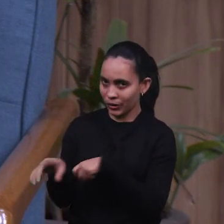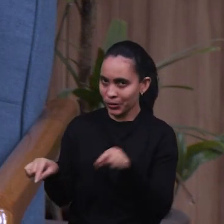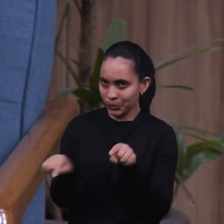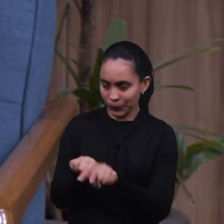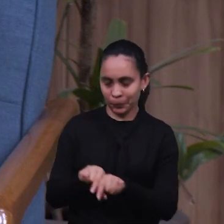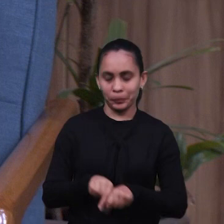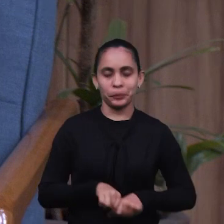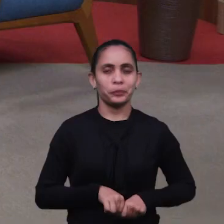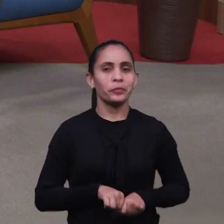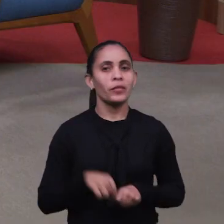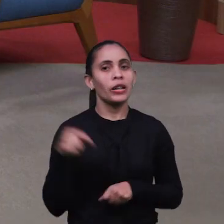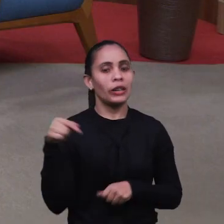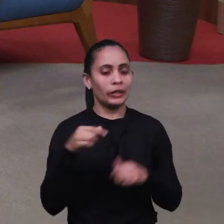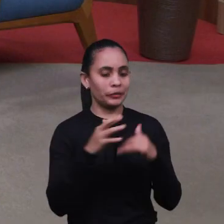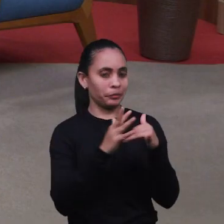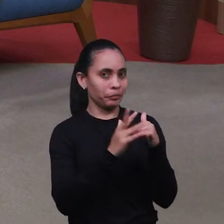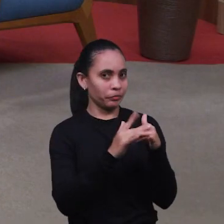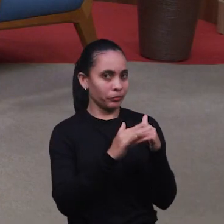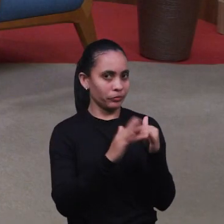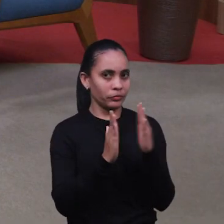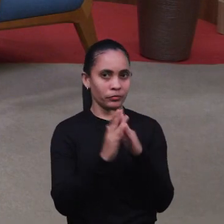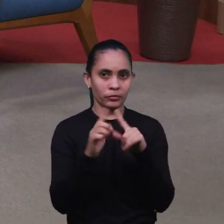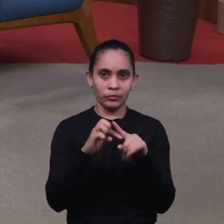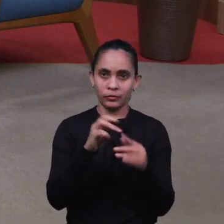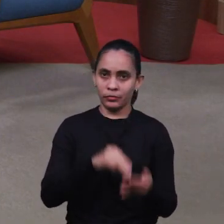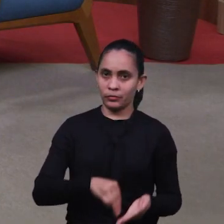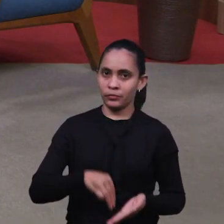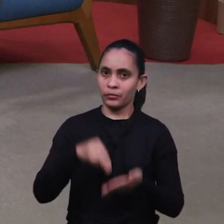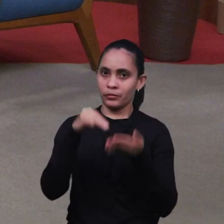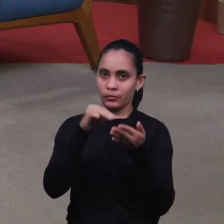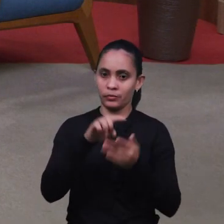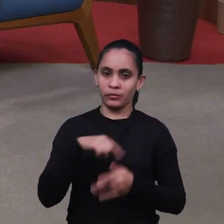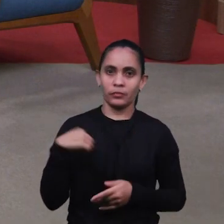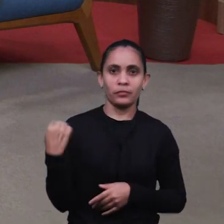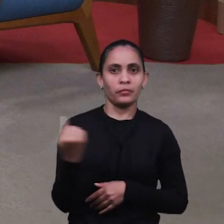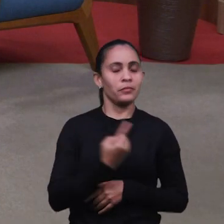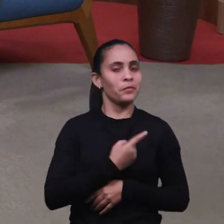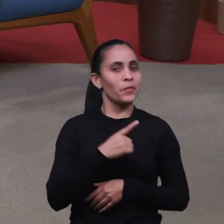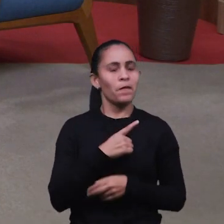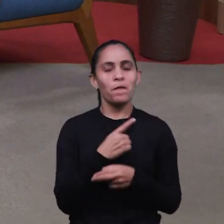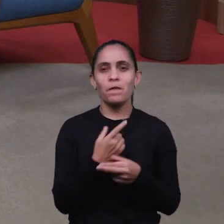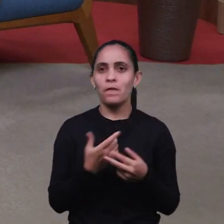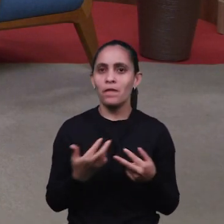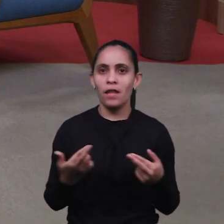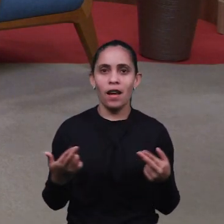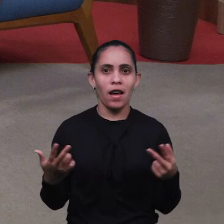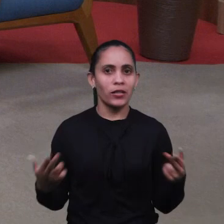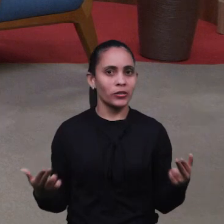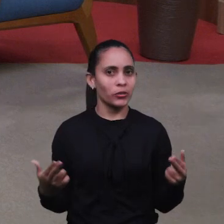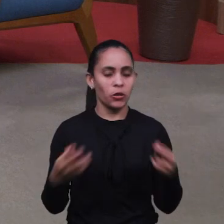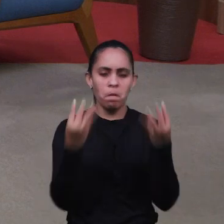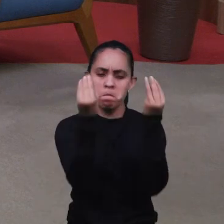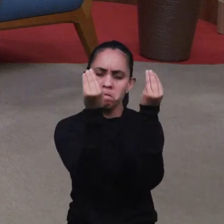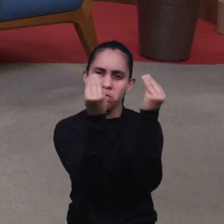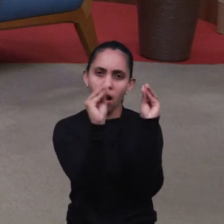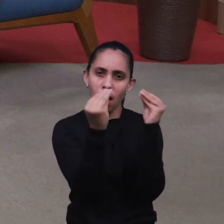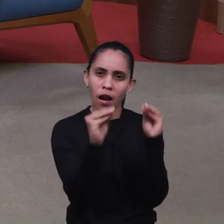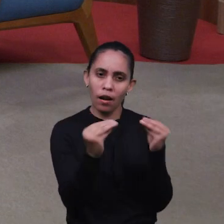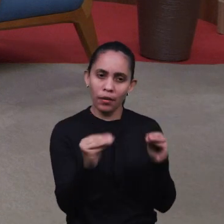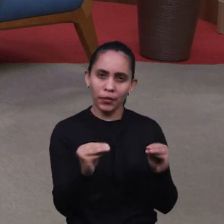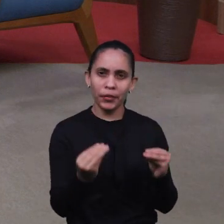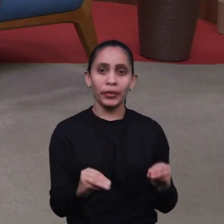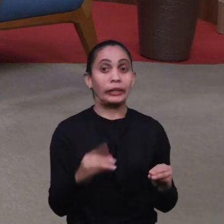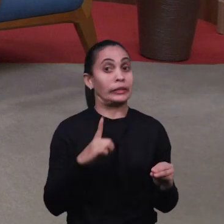nossos conteúdos. E aqui no canal da Igreja Cristã Maranata no YouTube temos várias coisas, vários conteúdos